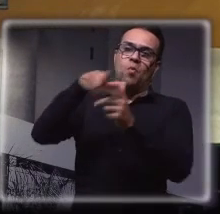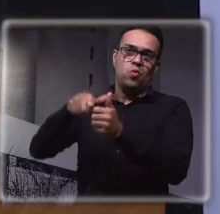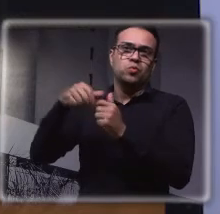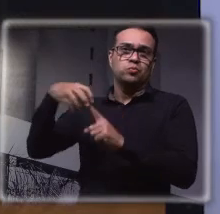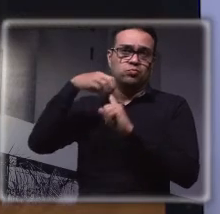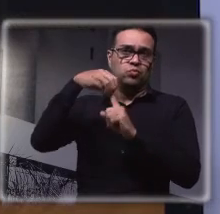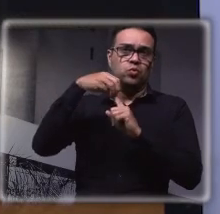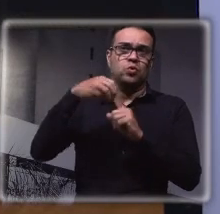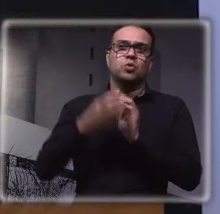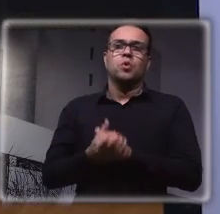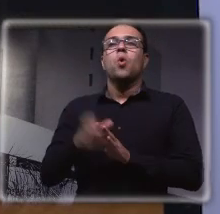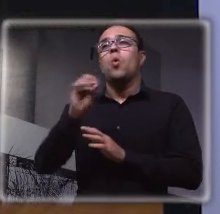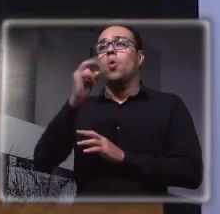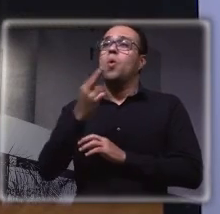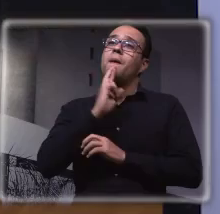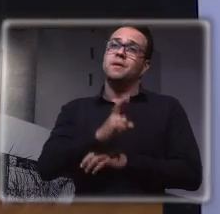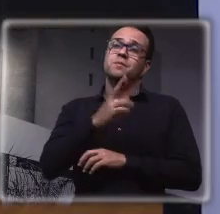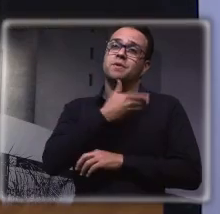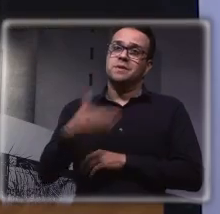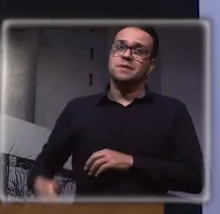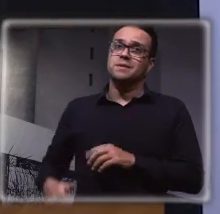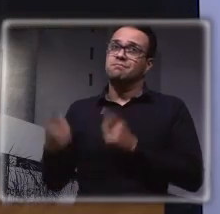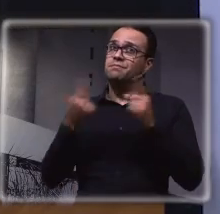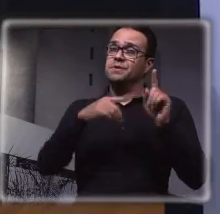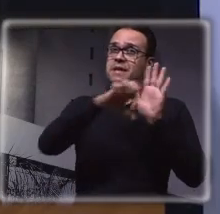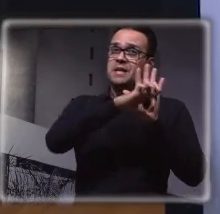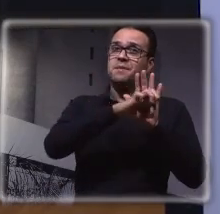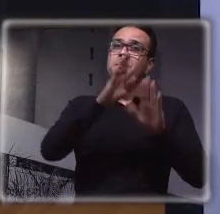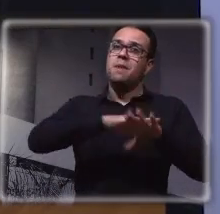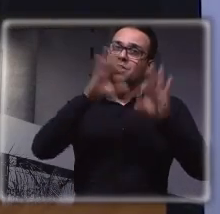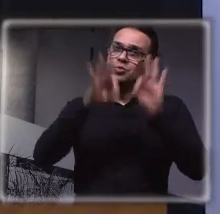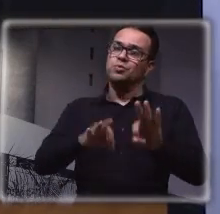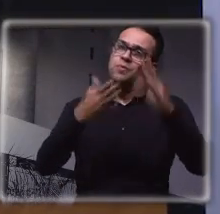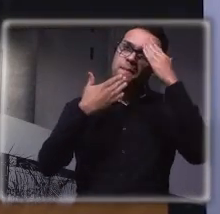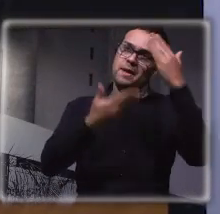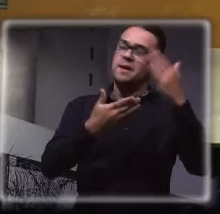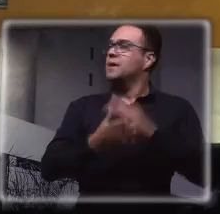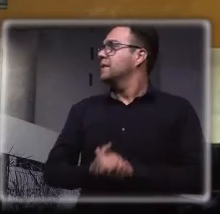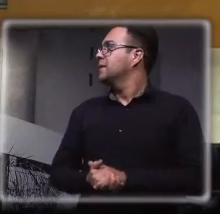ou pelo menos a resposta do Estado ao crime vai ser mais justa. Obrigada, gente.